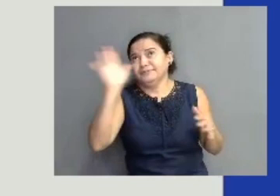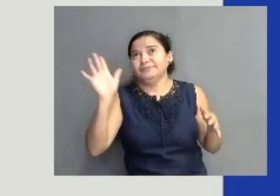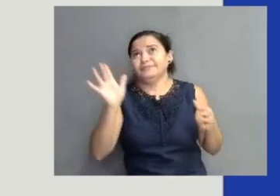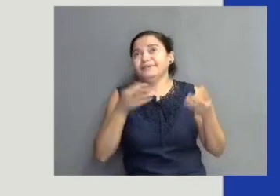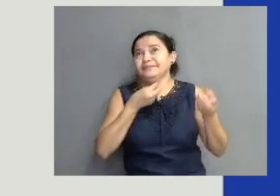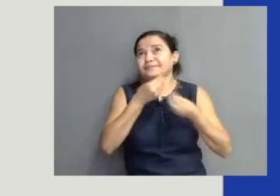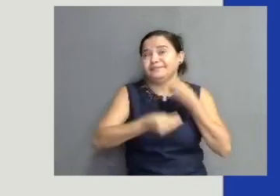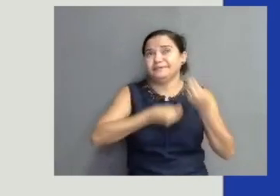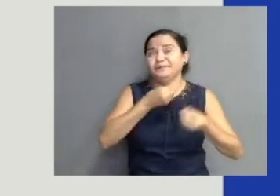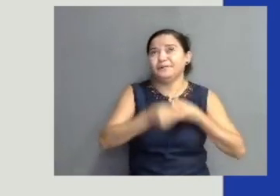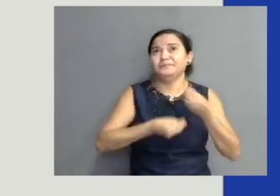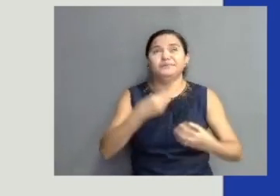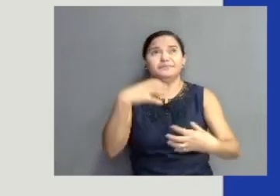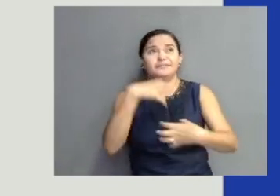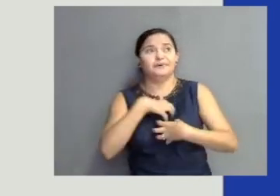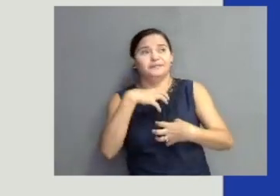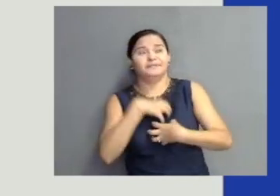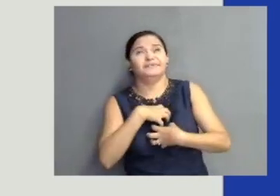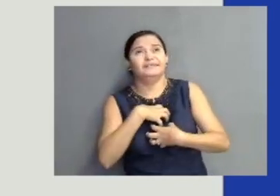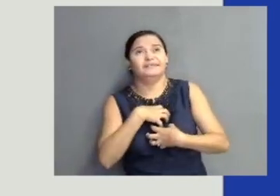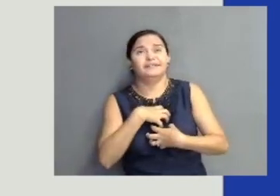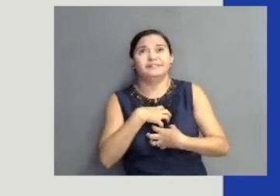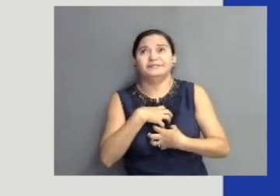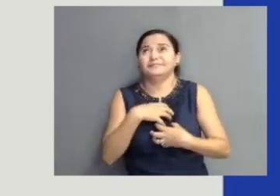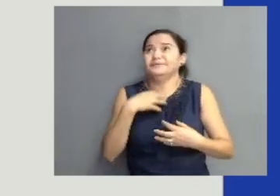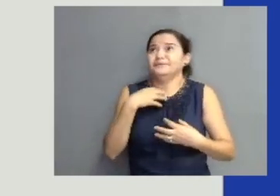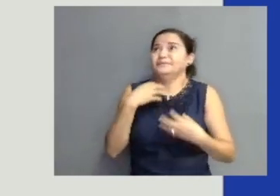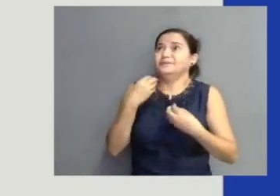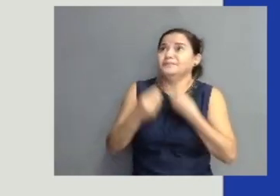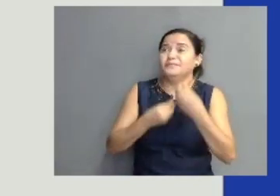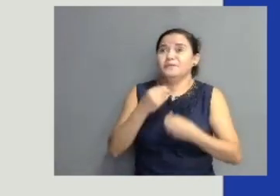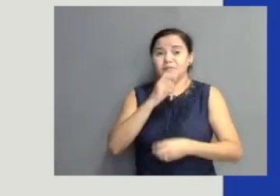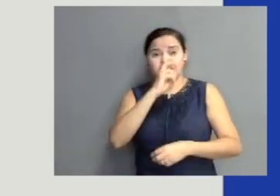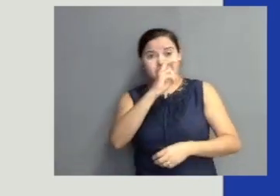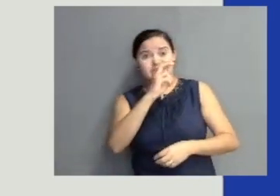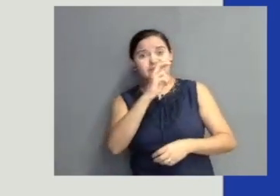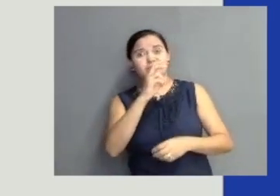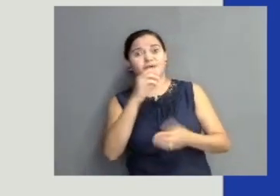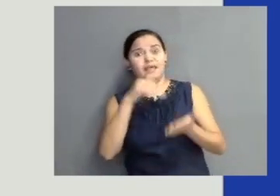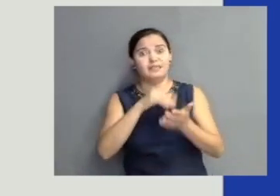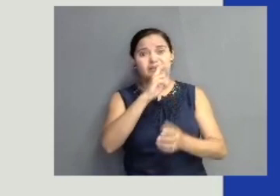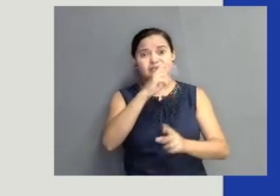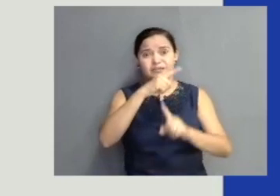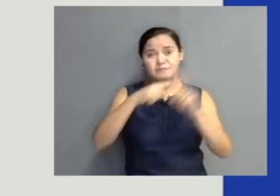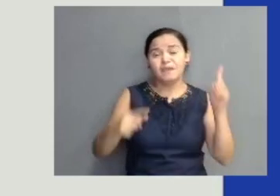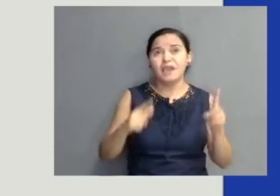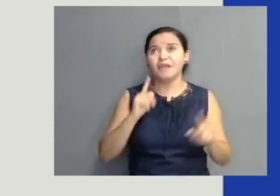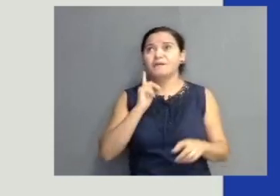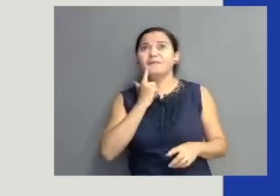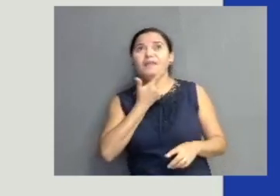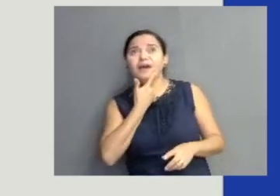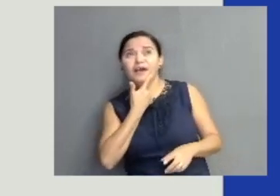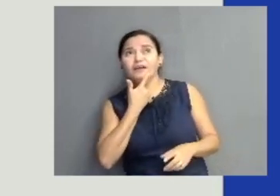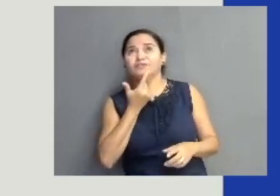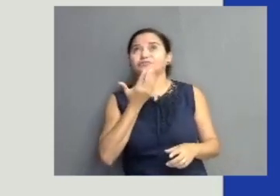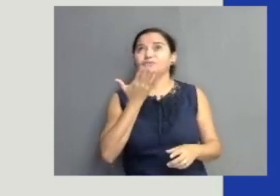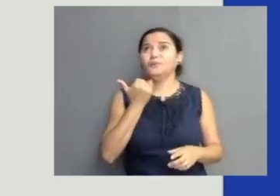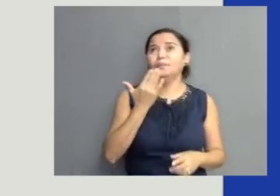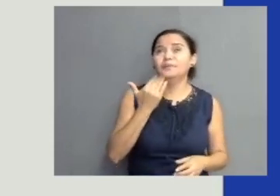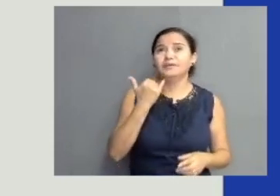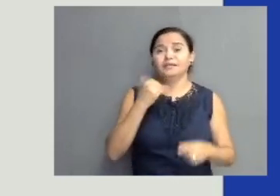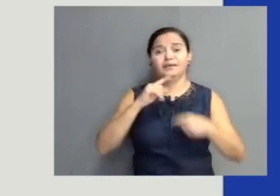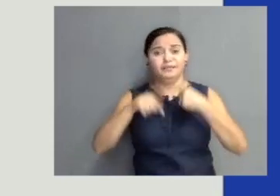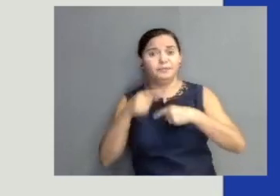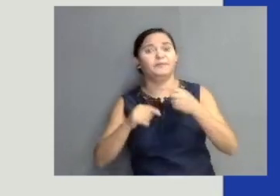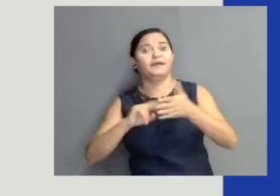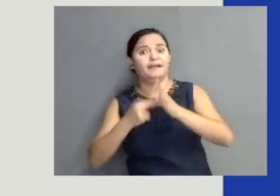ensina. Eu só sei que baixa a crina entre as 5 e as 5h30, lancha, almoça, janta e ceia, depois que a feira